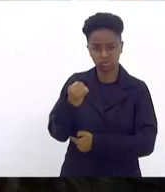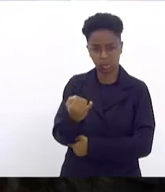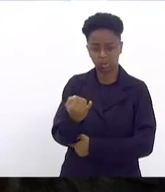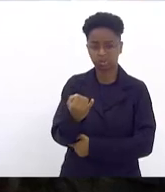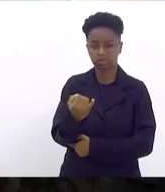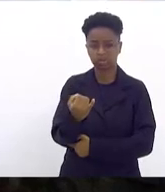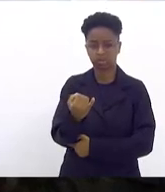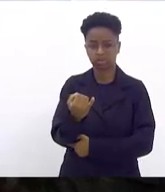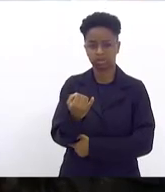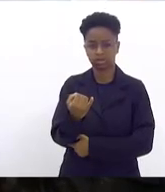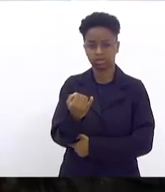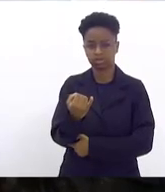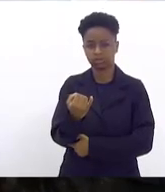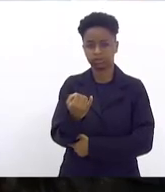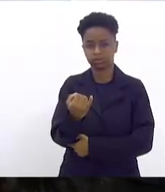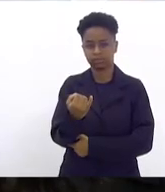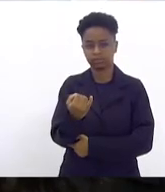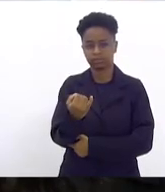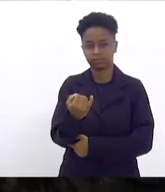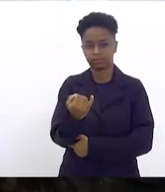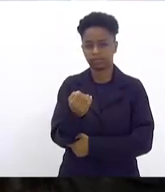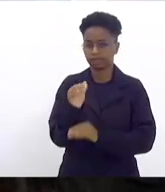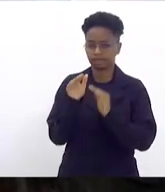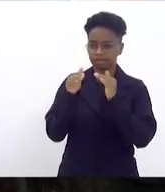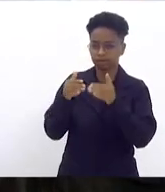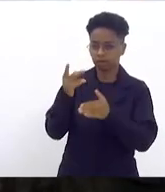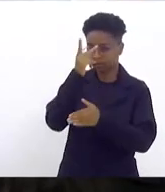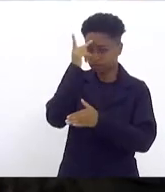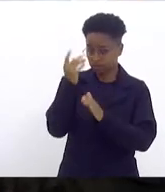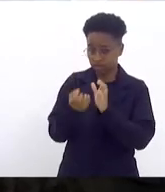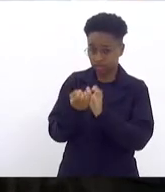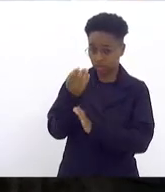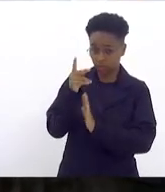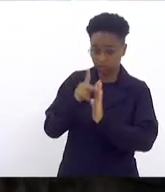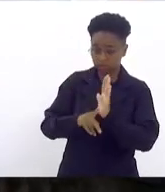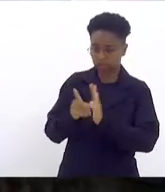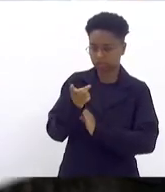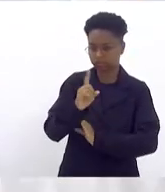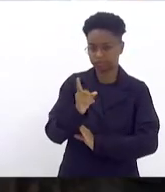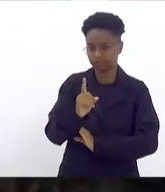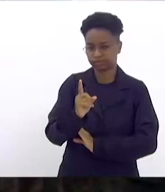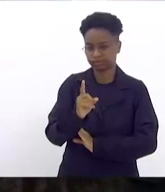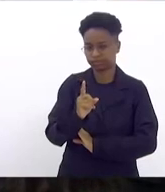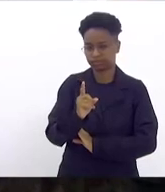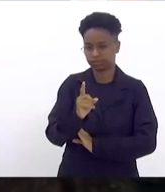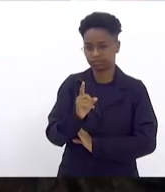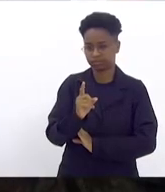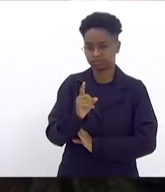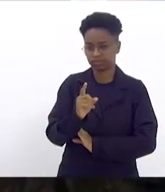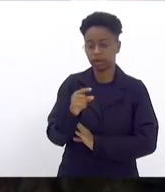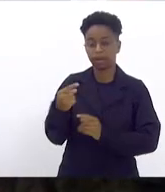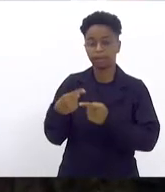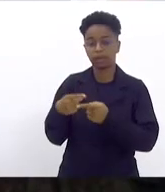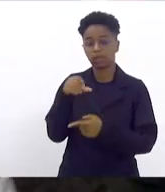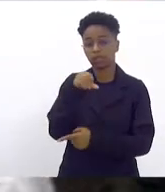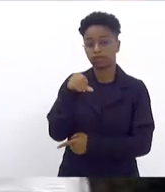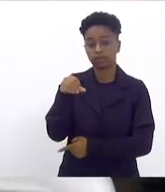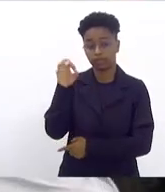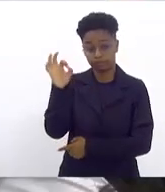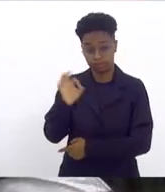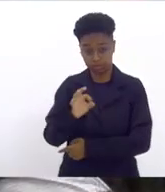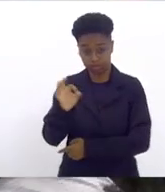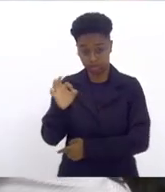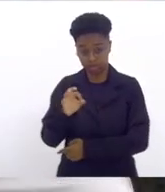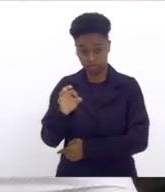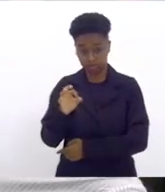vendo o autor ou autora do projeto. eu, 99% das